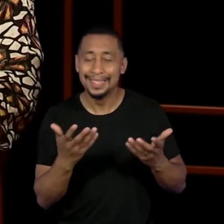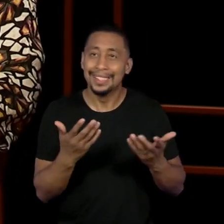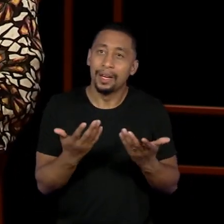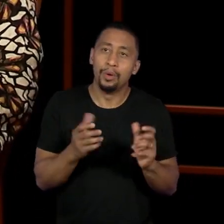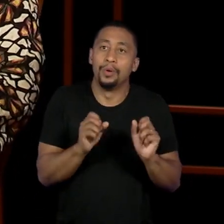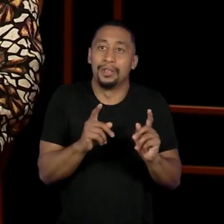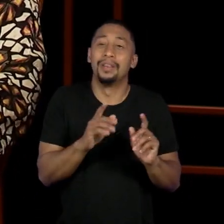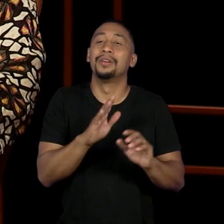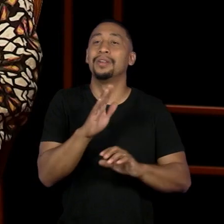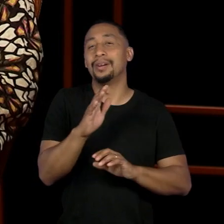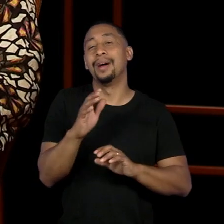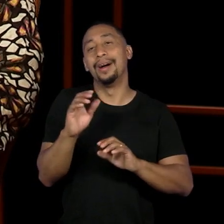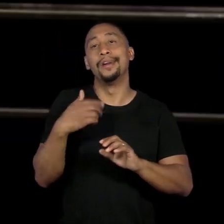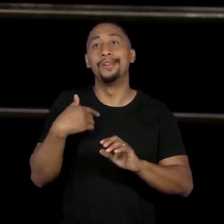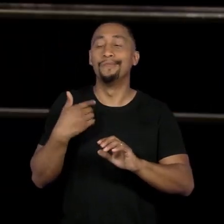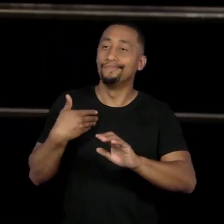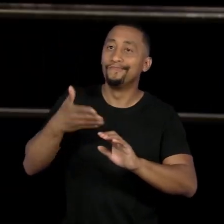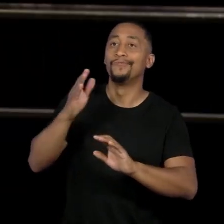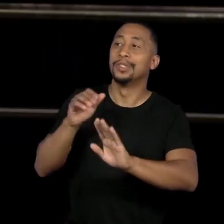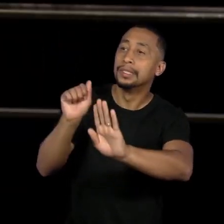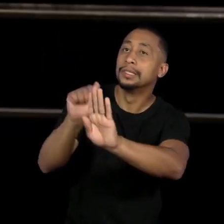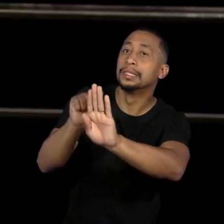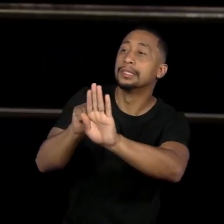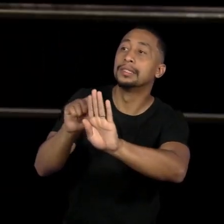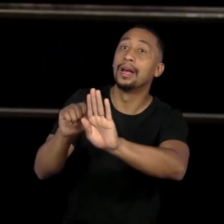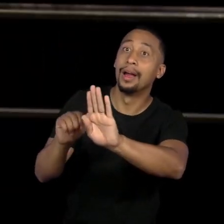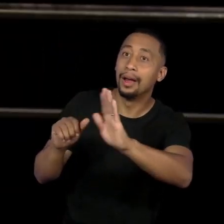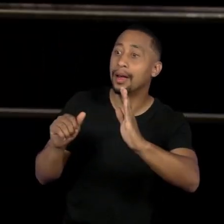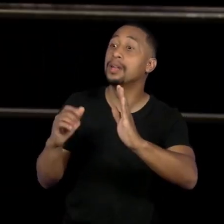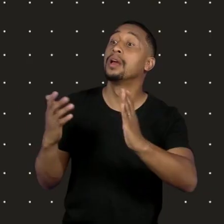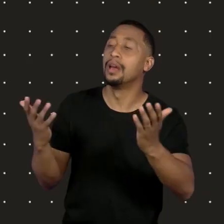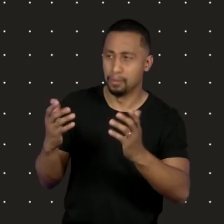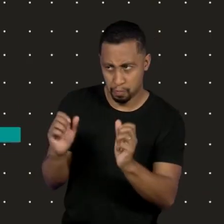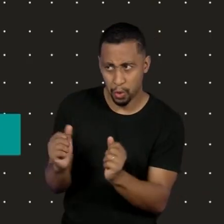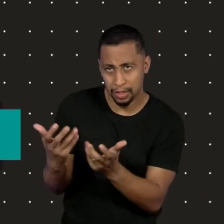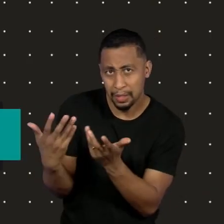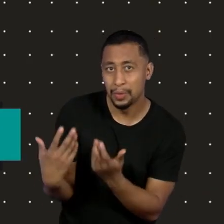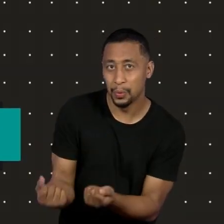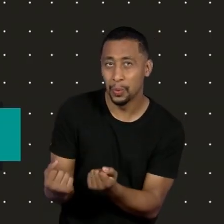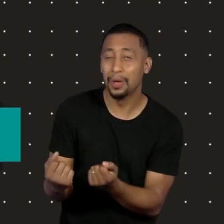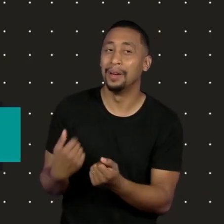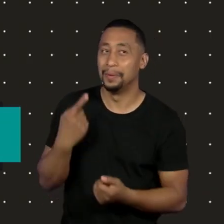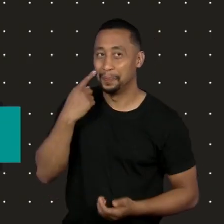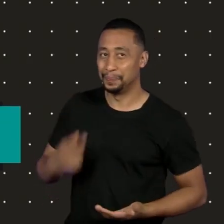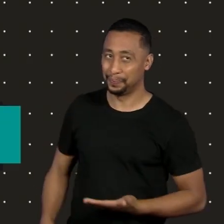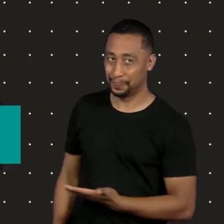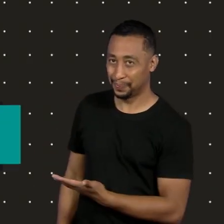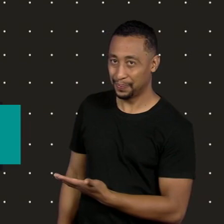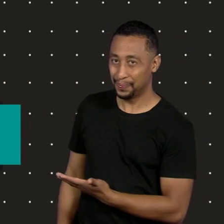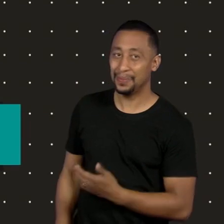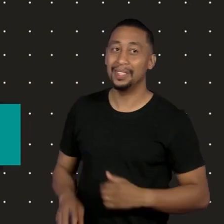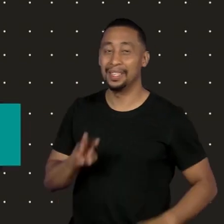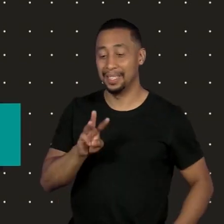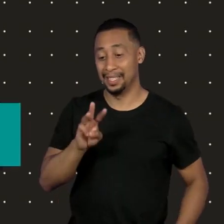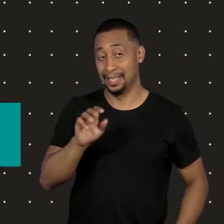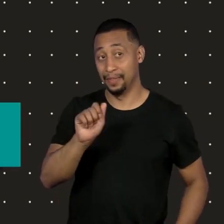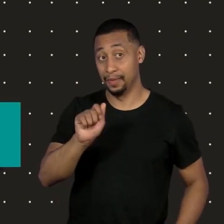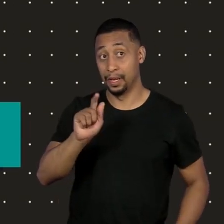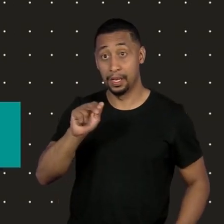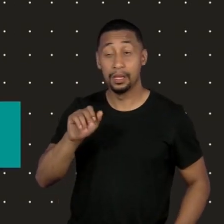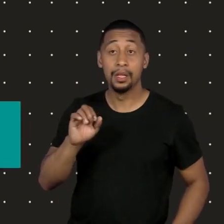tal história que eu fui bater à porta. E aí eu fui ter com o Wagner e se o Wagner dissesse que